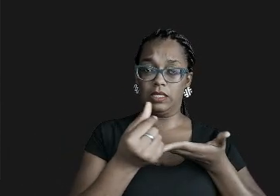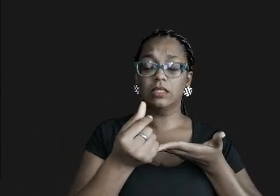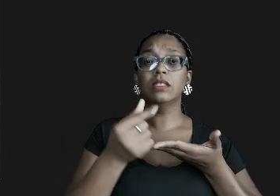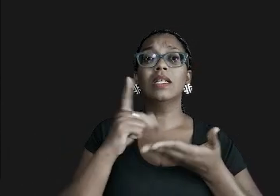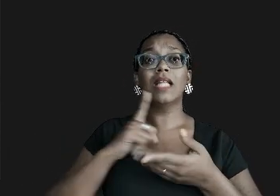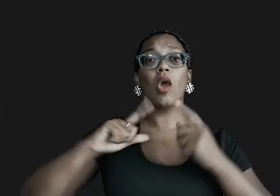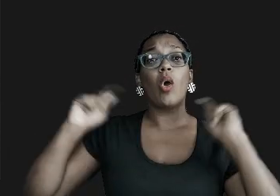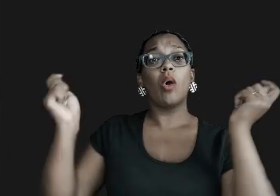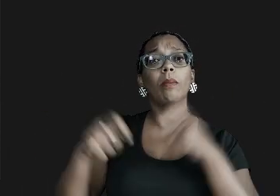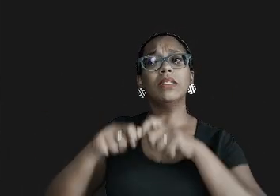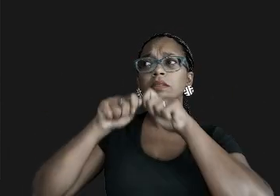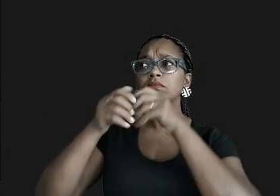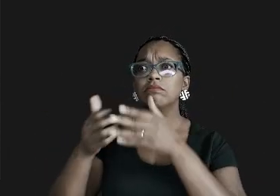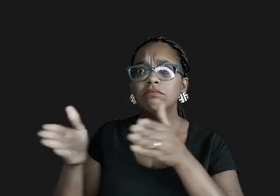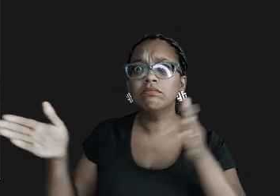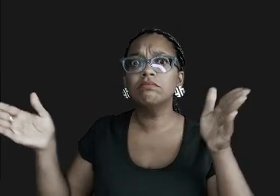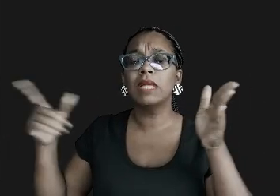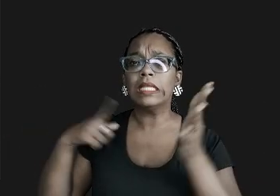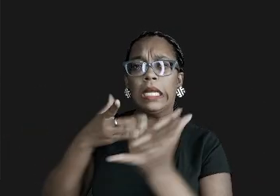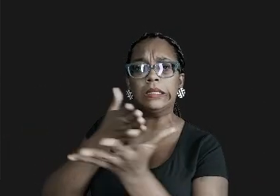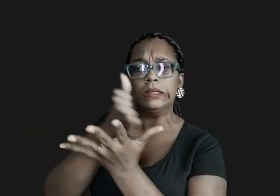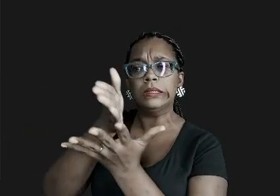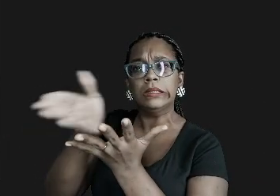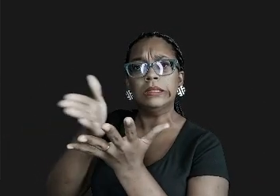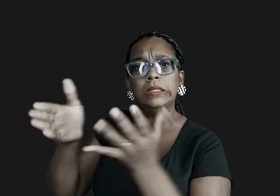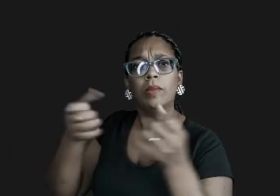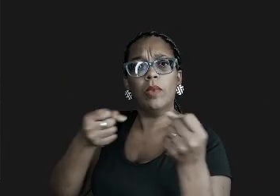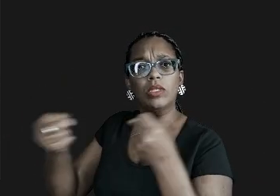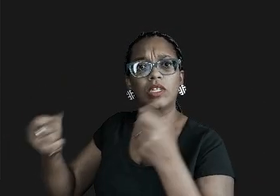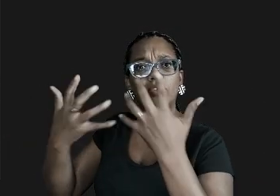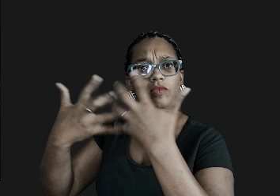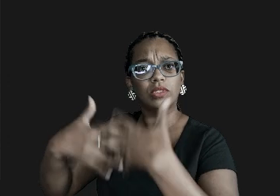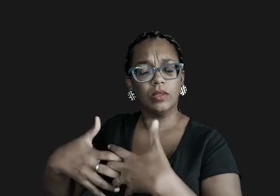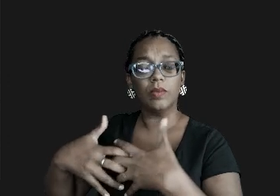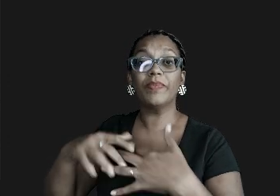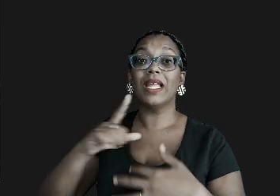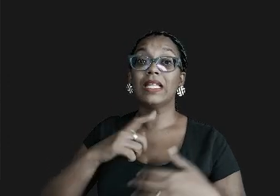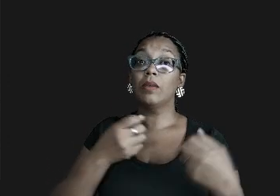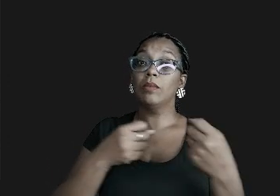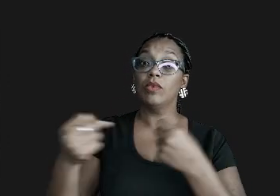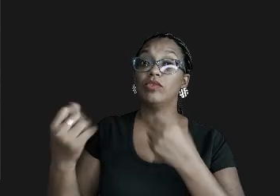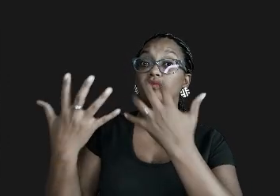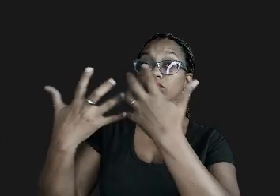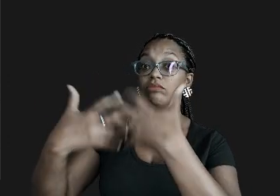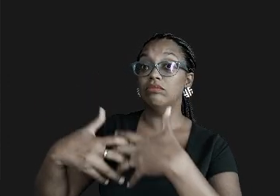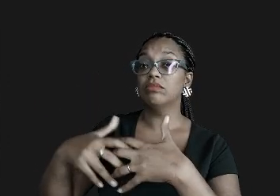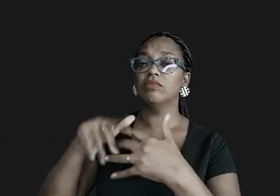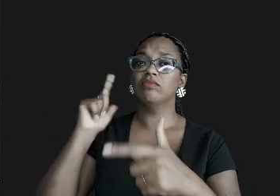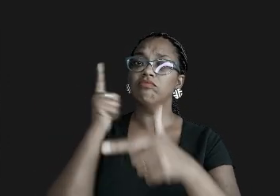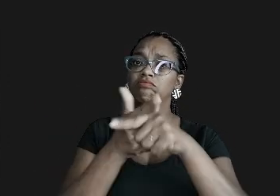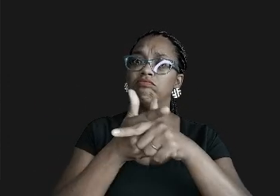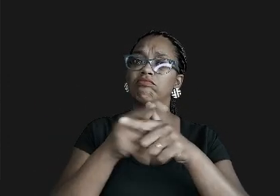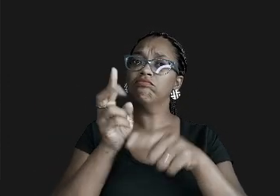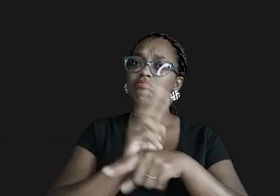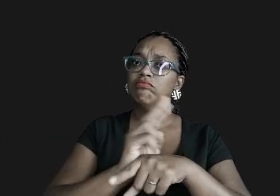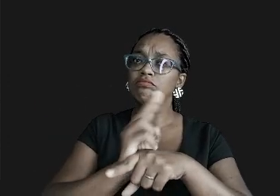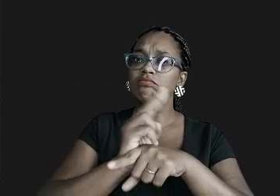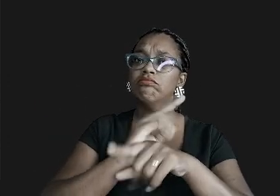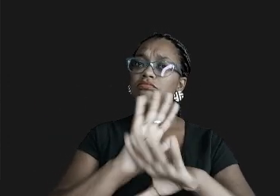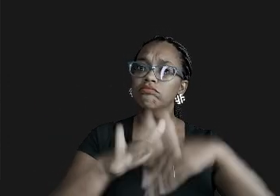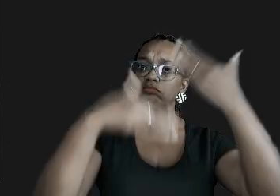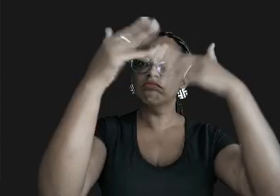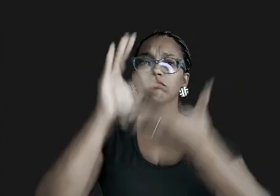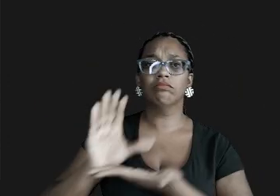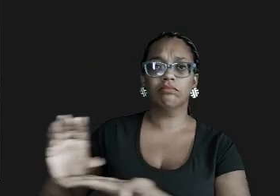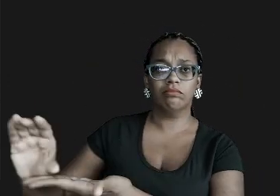uma competência que é bastante abrangente e que se divide em vários poderes função dentre eles o poder função de disciplinar fiscalizar e desenvolver